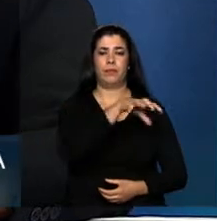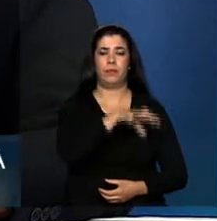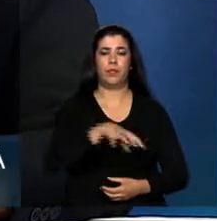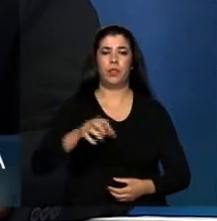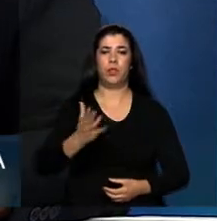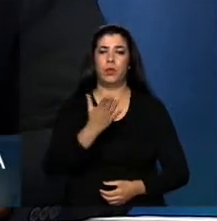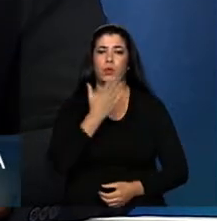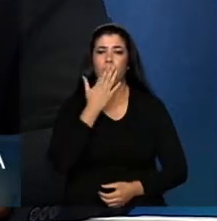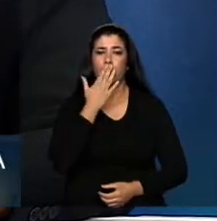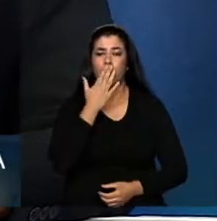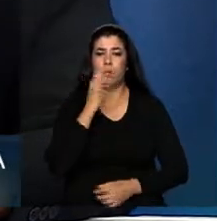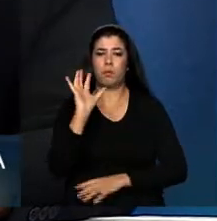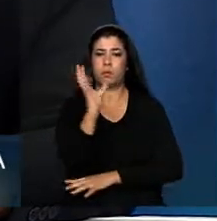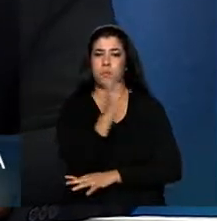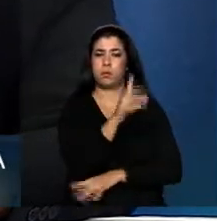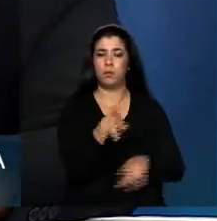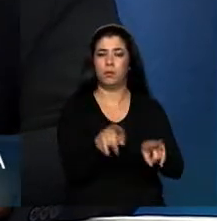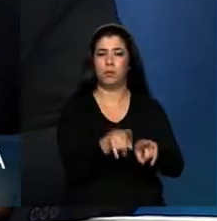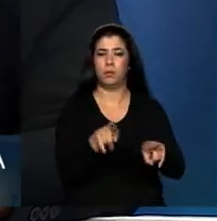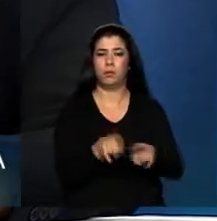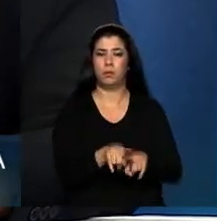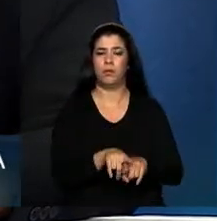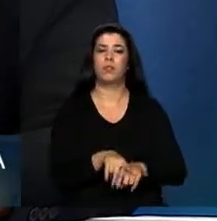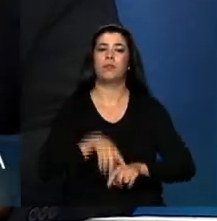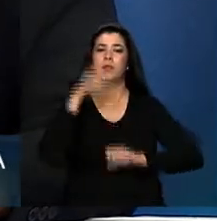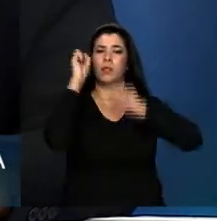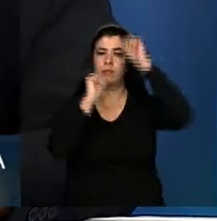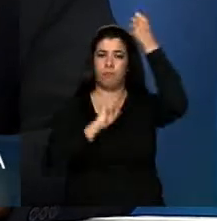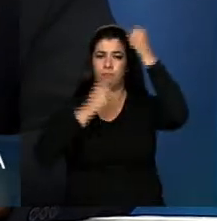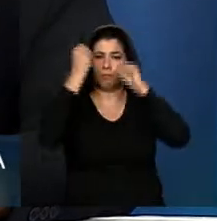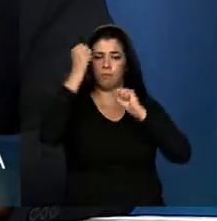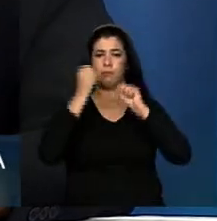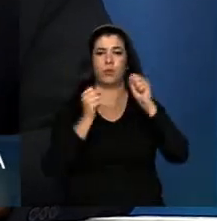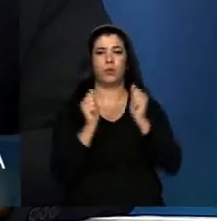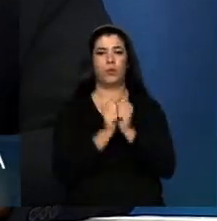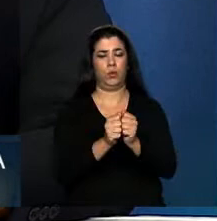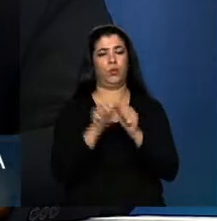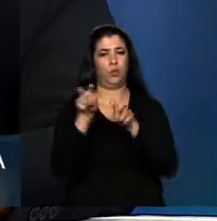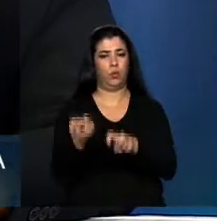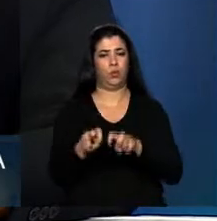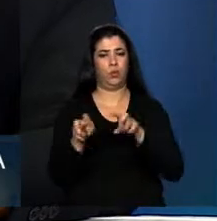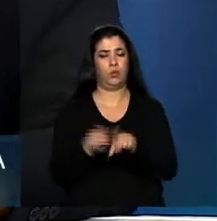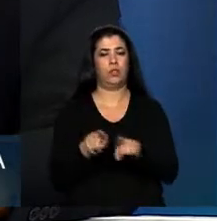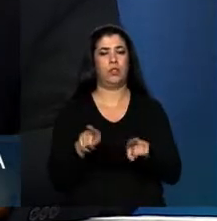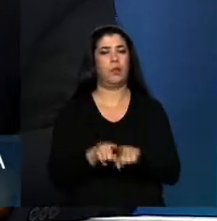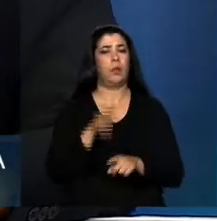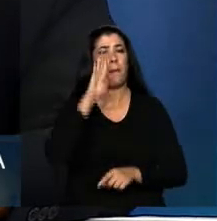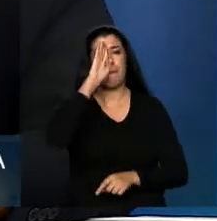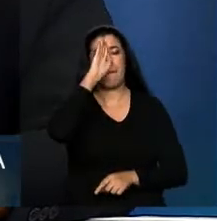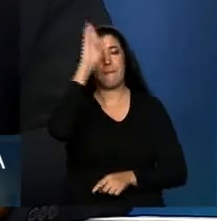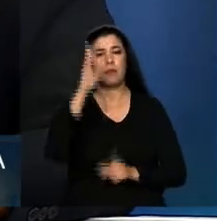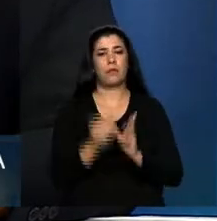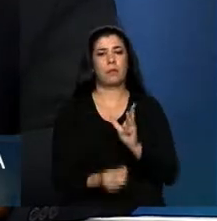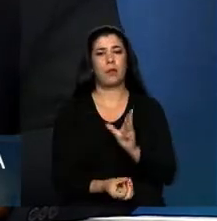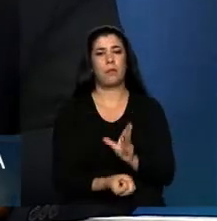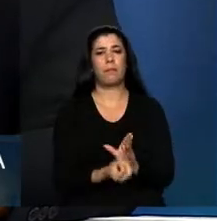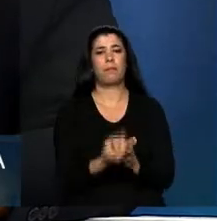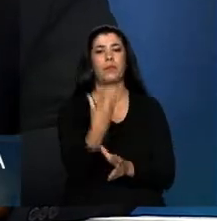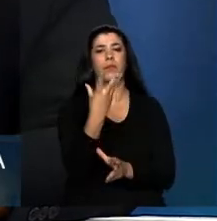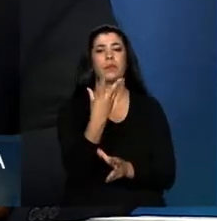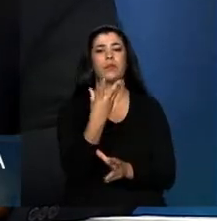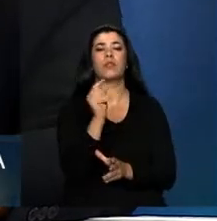de agroindústria, onde leva em consideração o componente principal, que é terra, mais